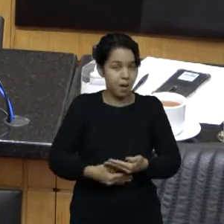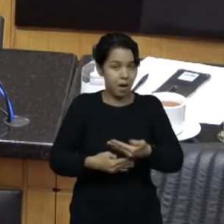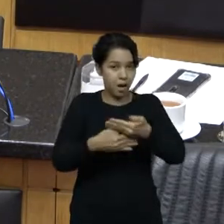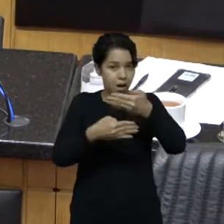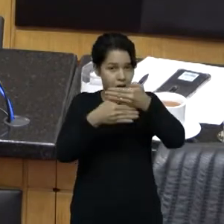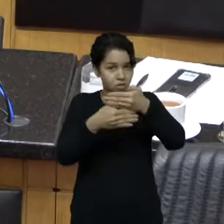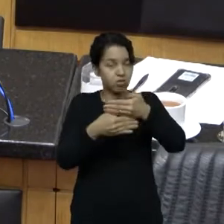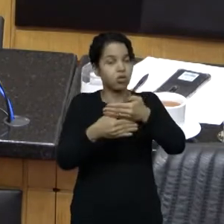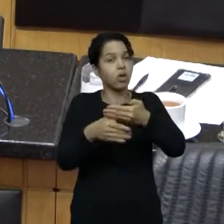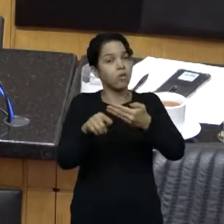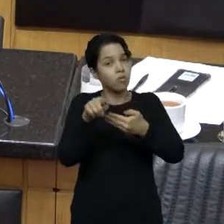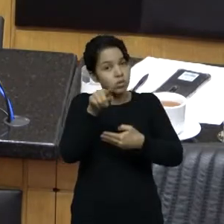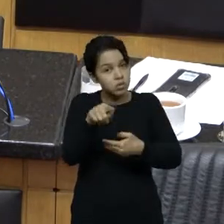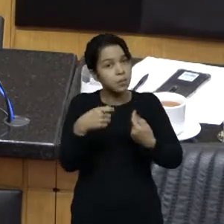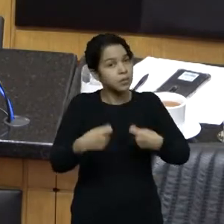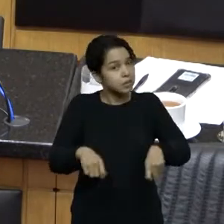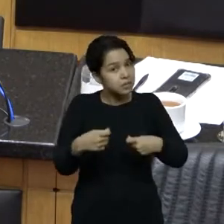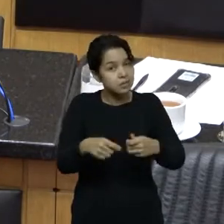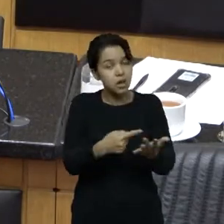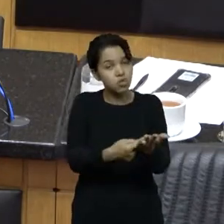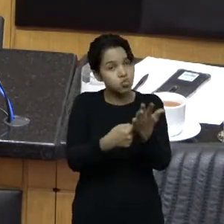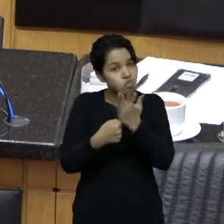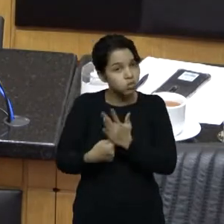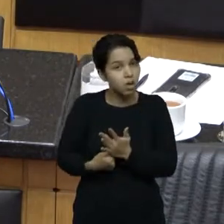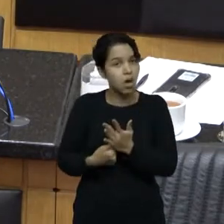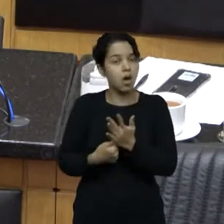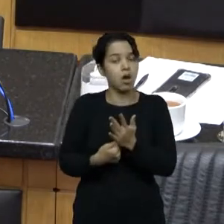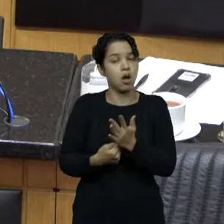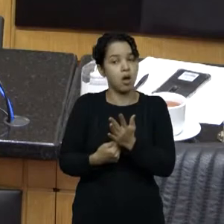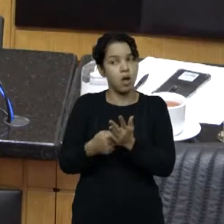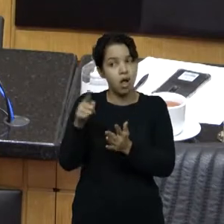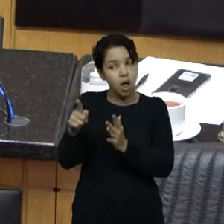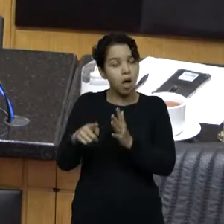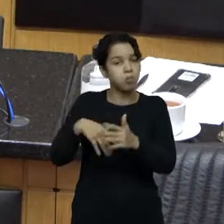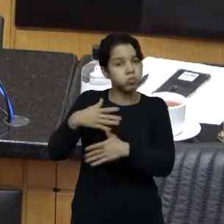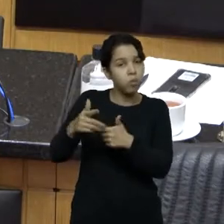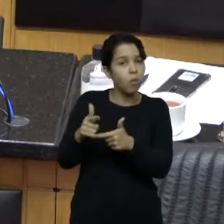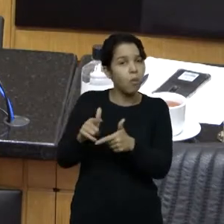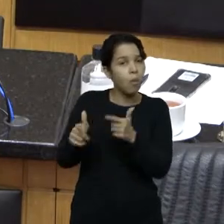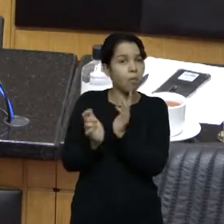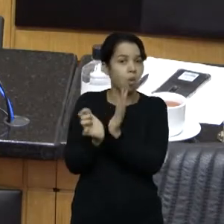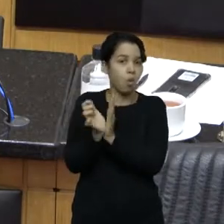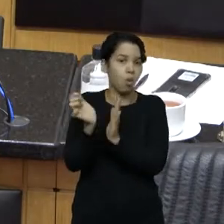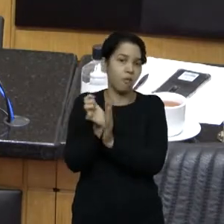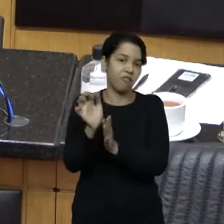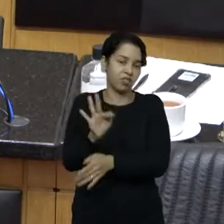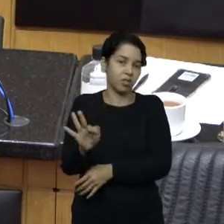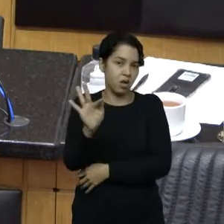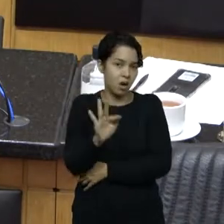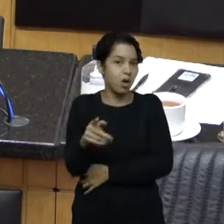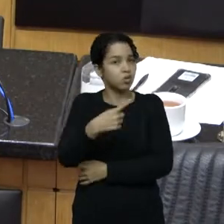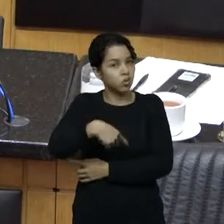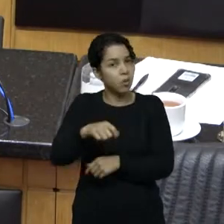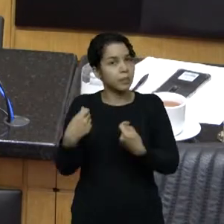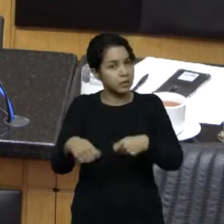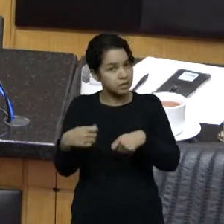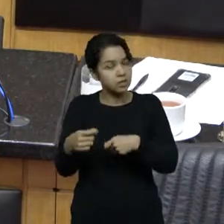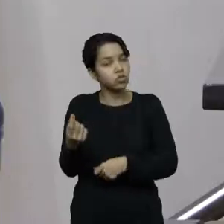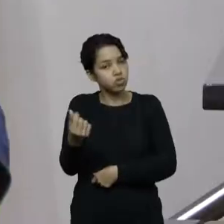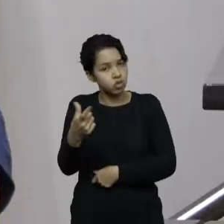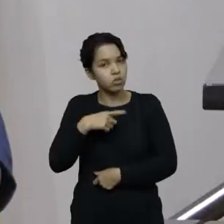acredito nisso nos ajude com o embrulho Federal que o recurso o governo do estado tem para fazer os investimentos